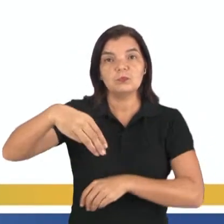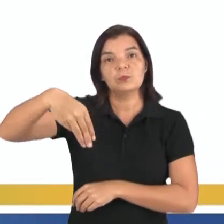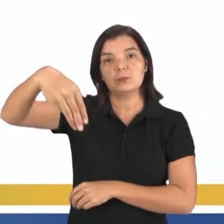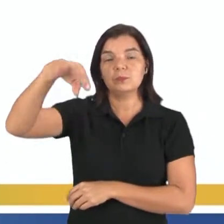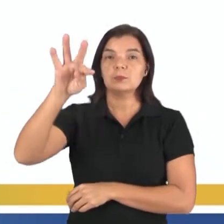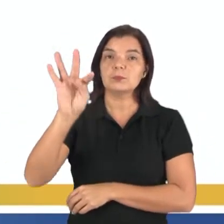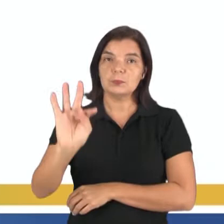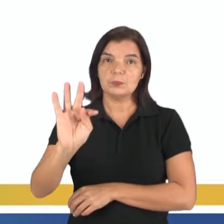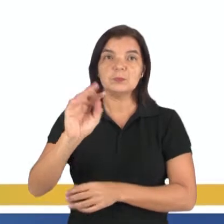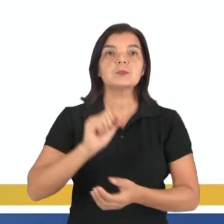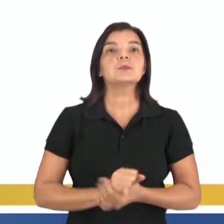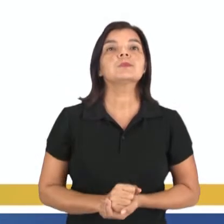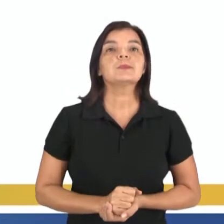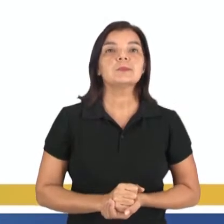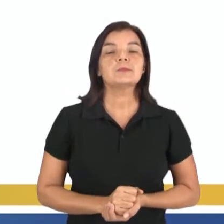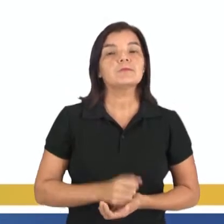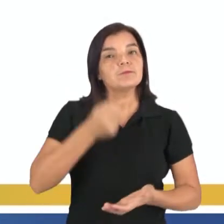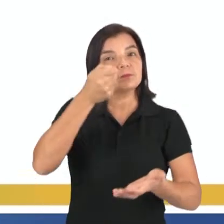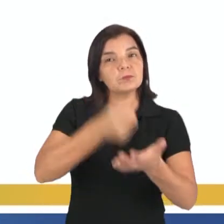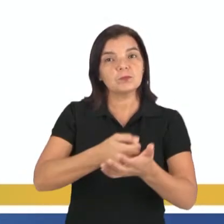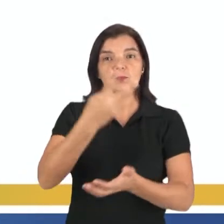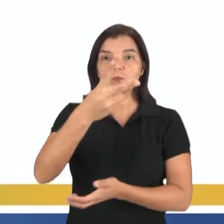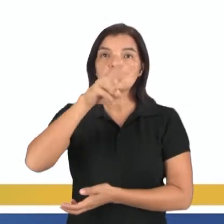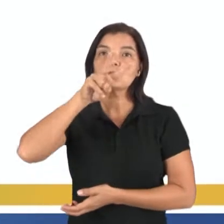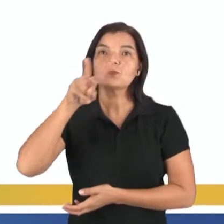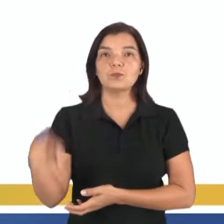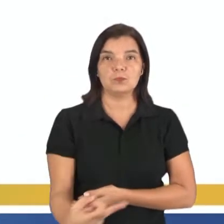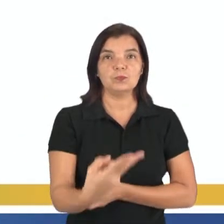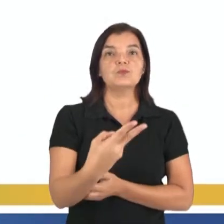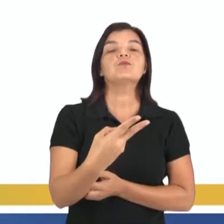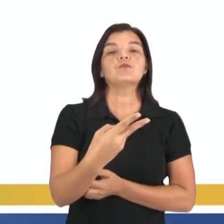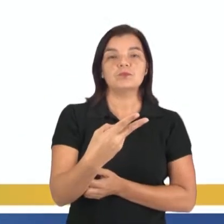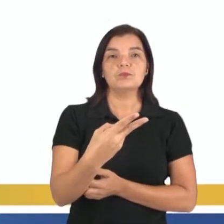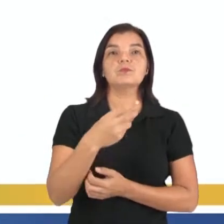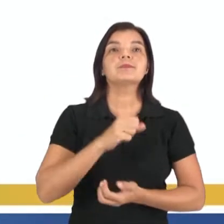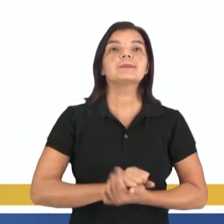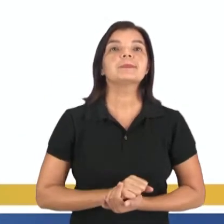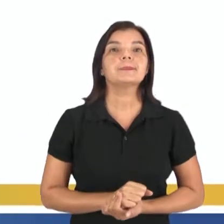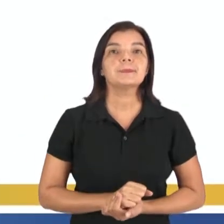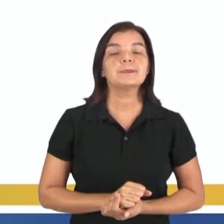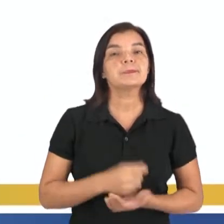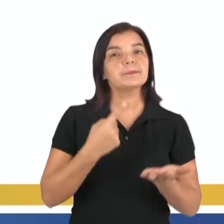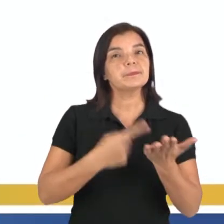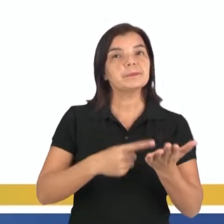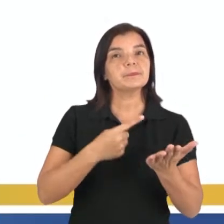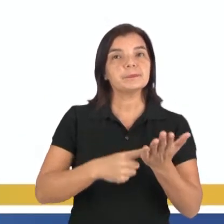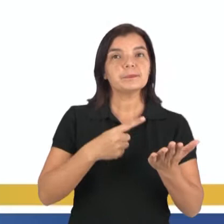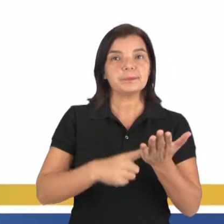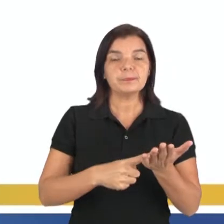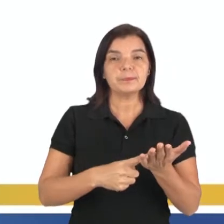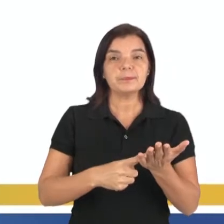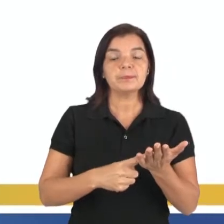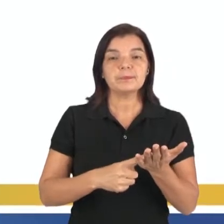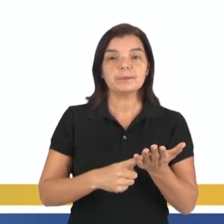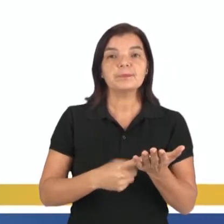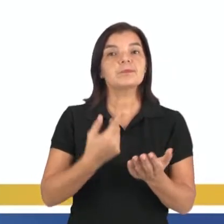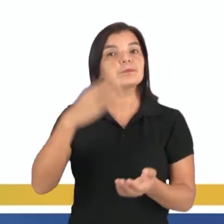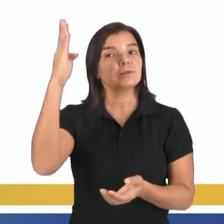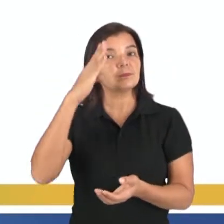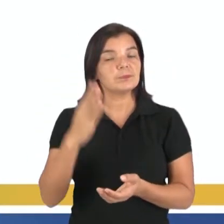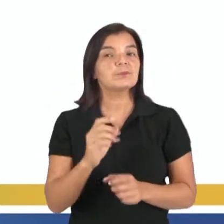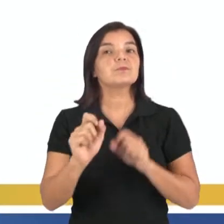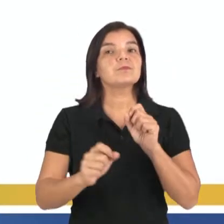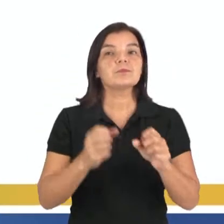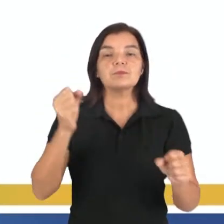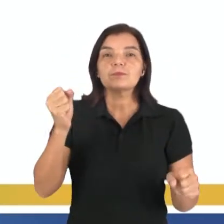né, um território do Mato Grosso, o pagamento de 2 milhões de libras esterlinas e o compromisso que o Brasil assume